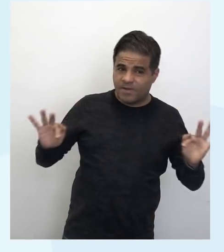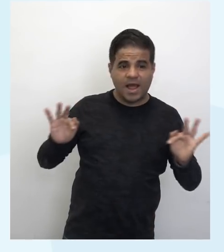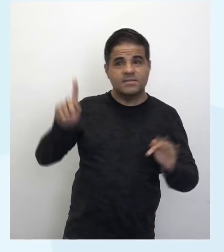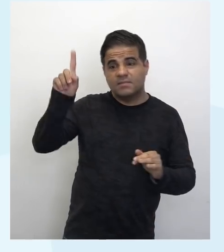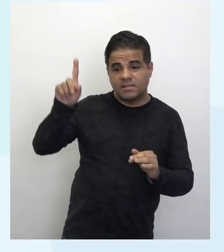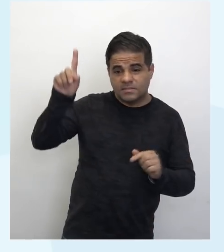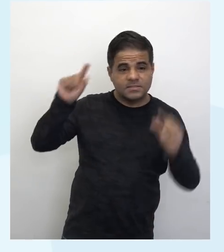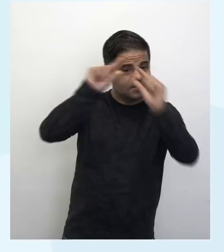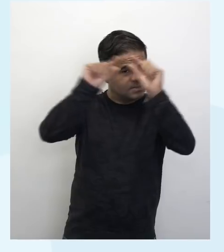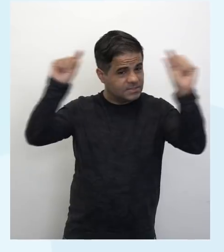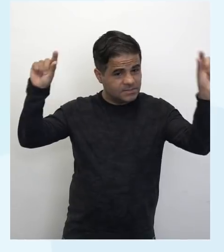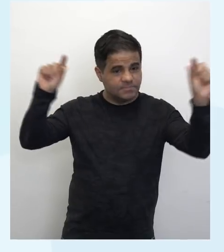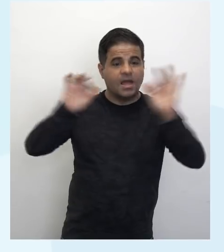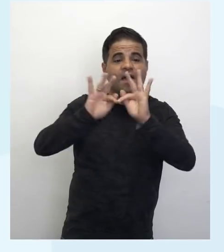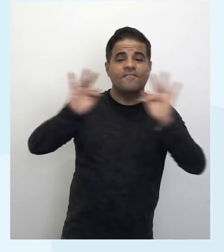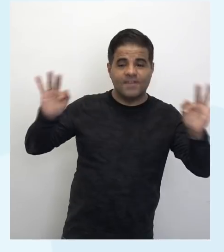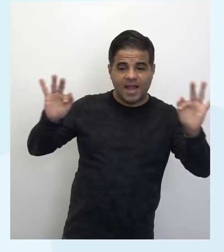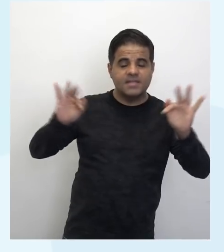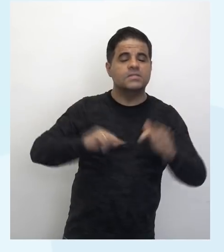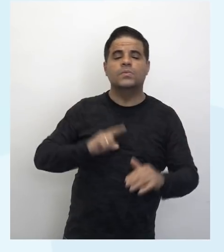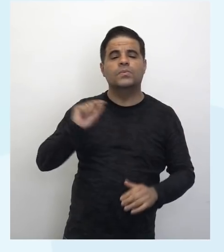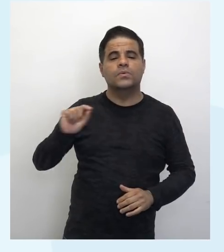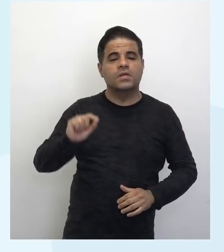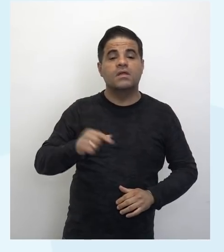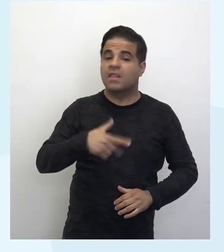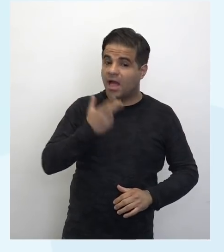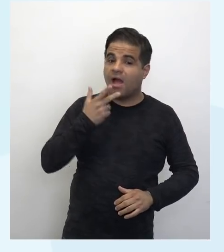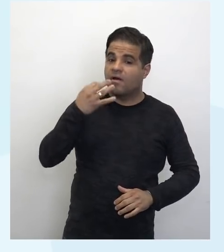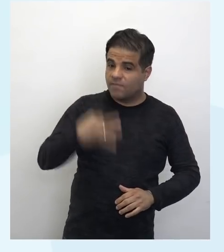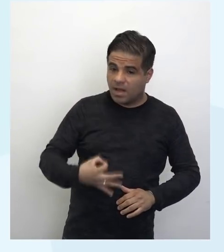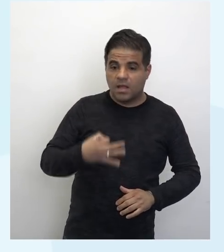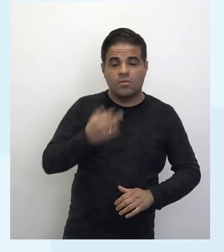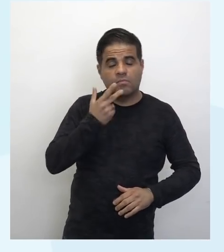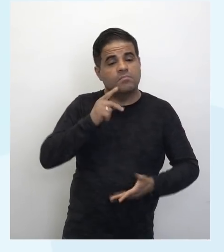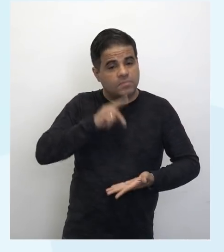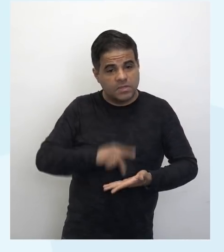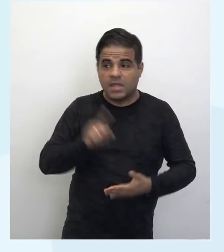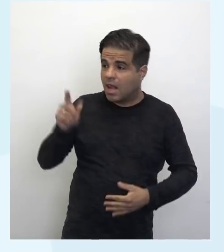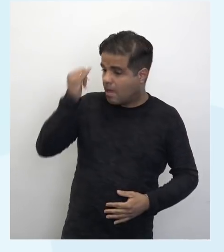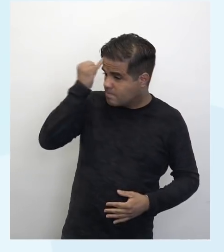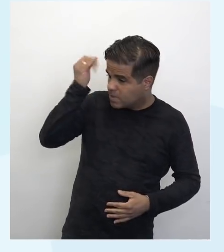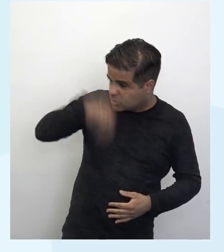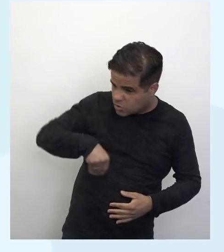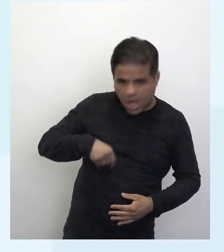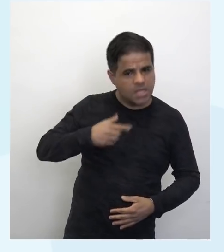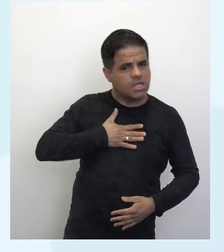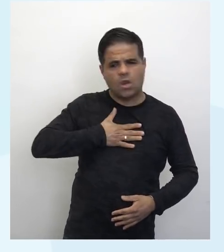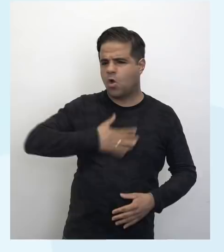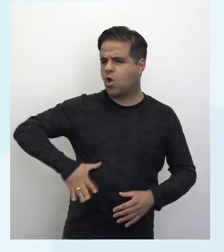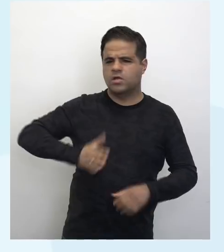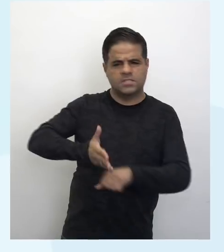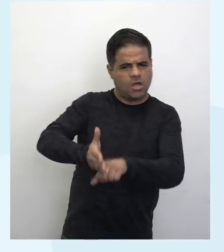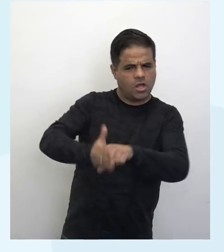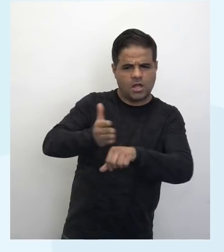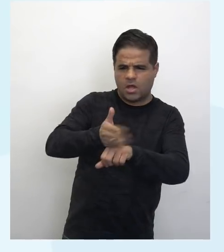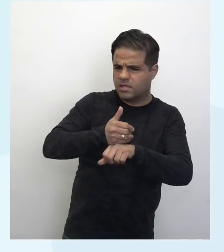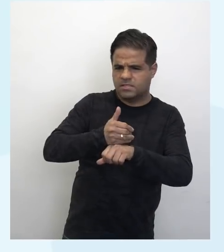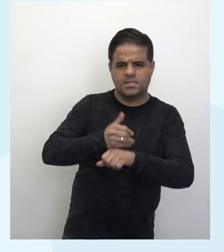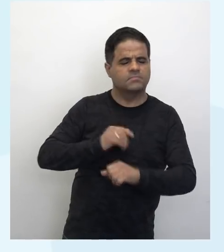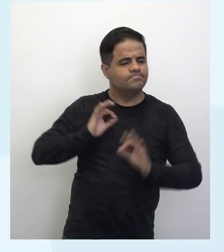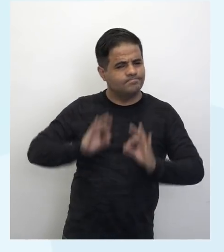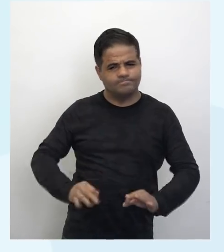acima. Então, na frase que está acima, está afirmando algo. Que ela é preguiçosa e não gosta de acordar cedo. Então,